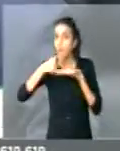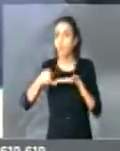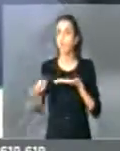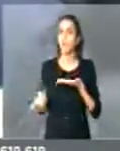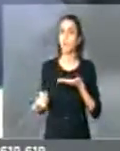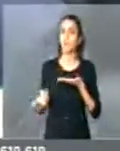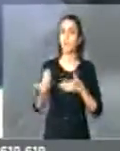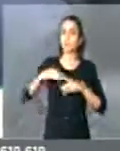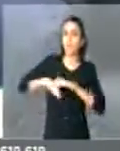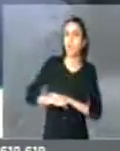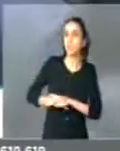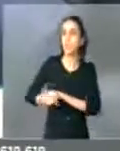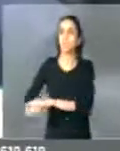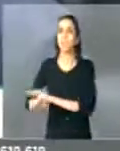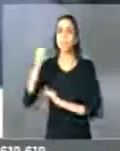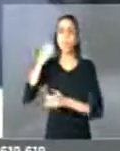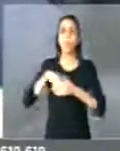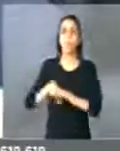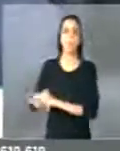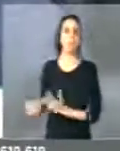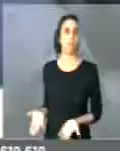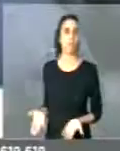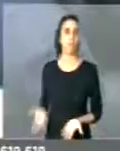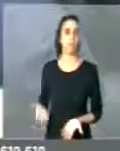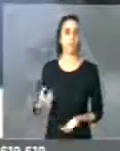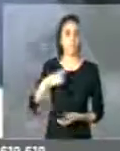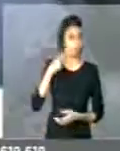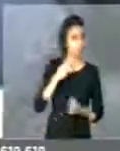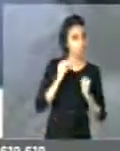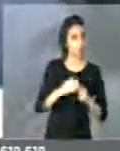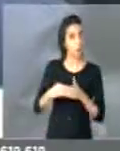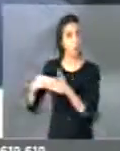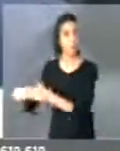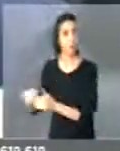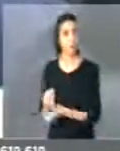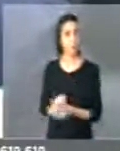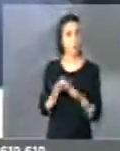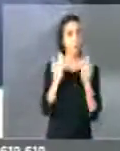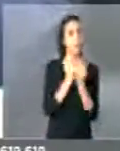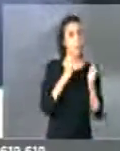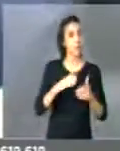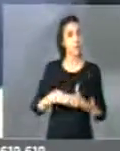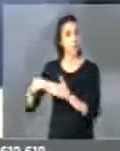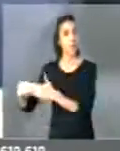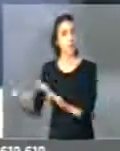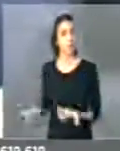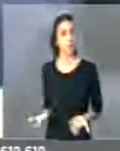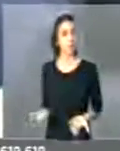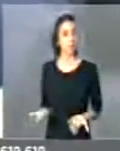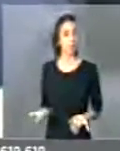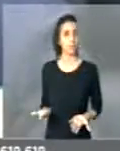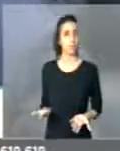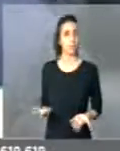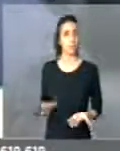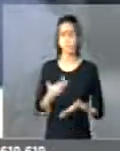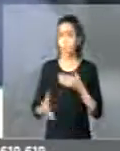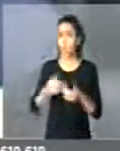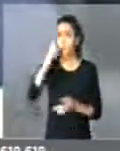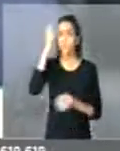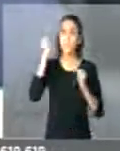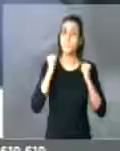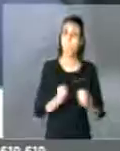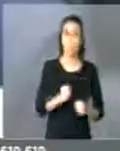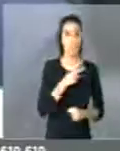celular para dentro de presídio é advogado, é familiar, né? É exatamente a